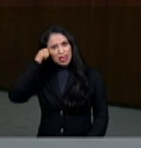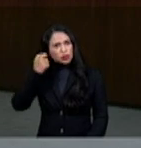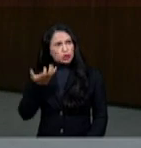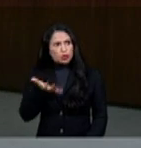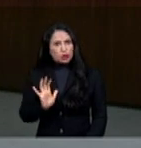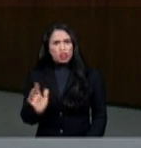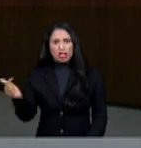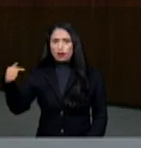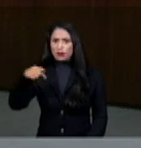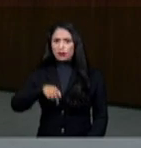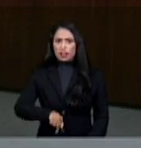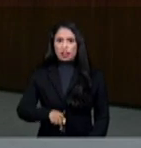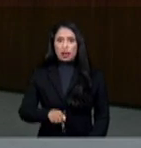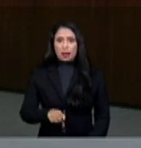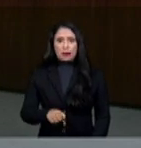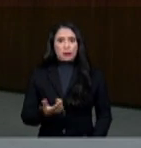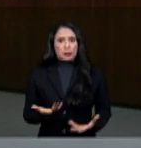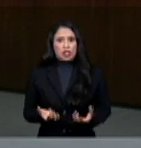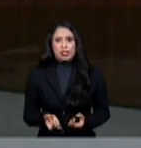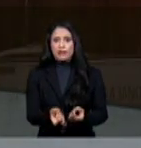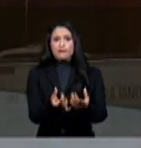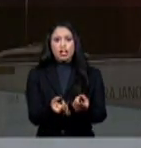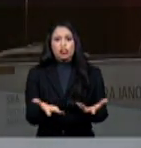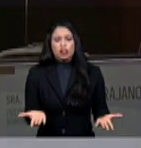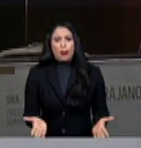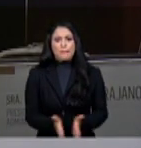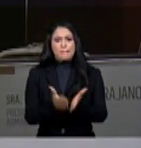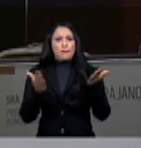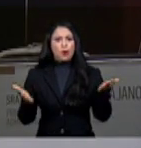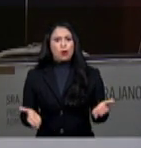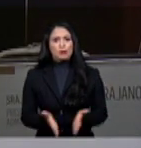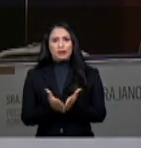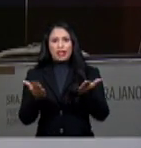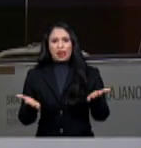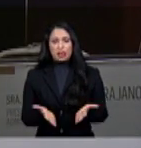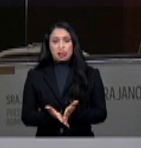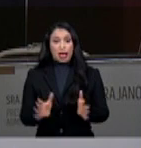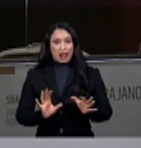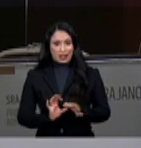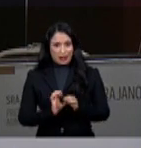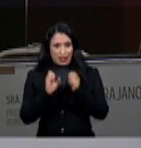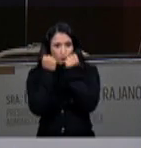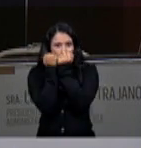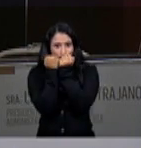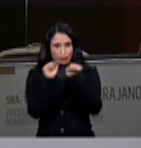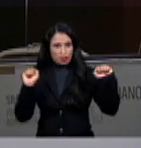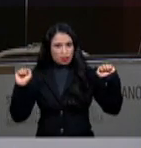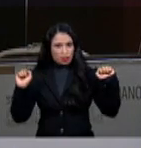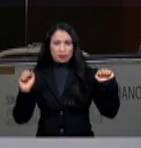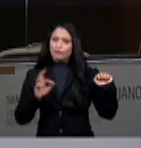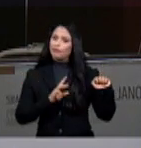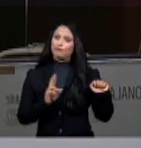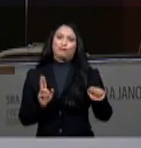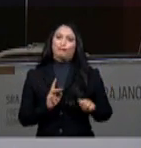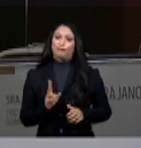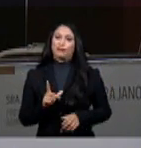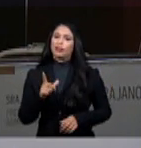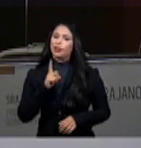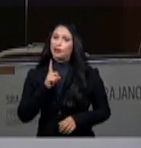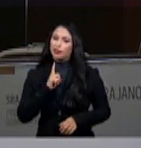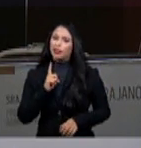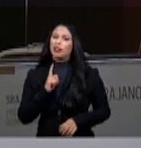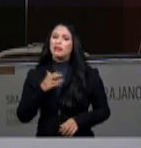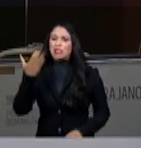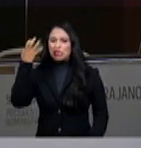vir para cá para ser vendido além de toda a pobreza Abolição não existiu ela deixou duas coisas muito sérias para